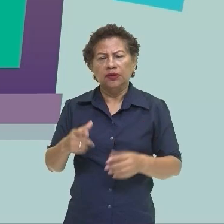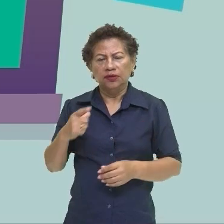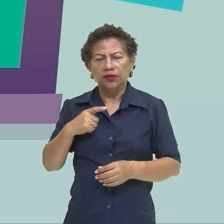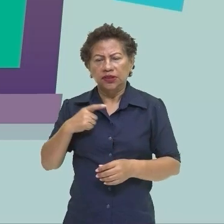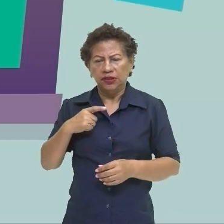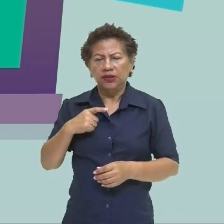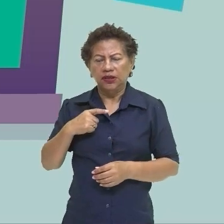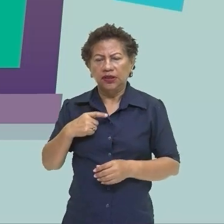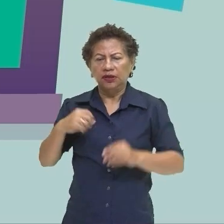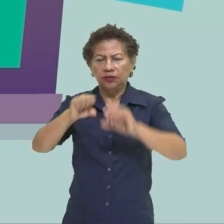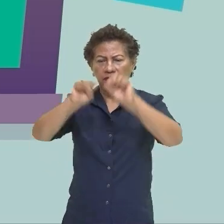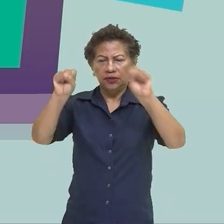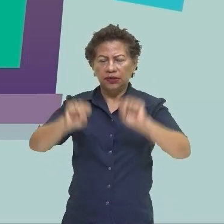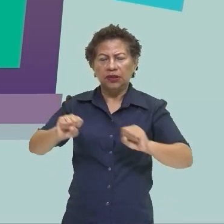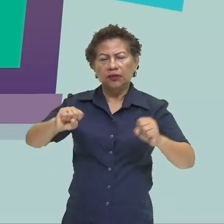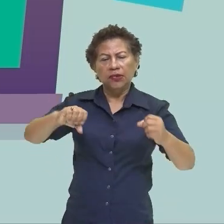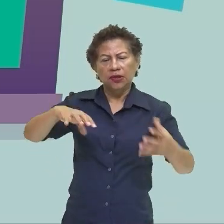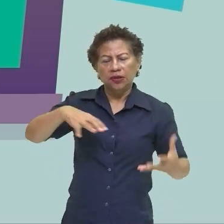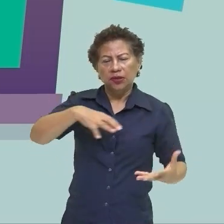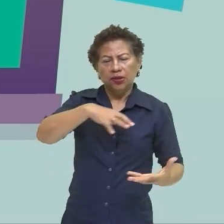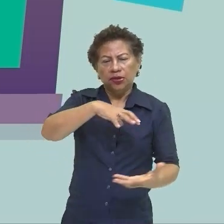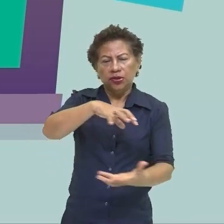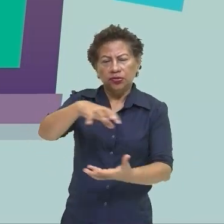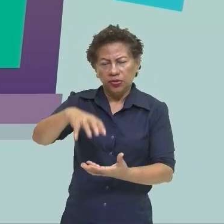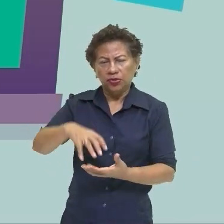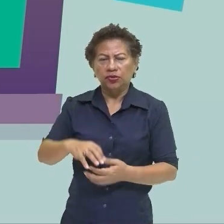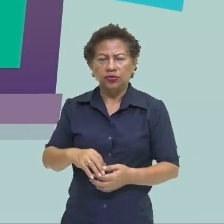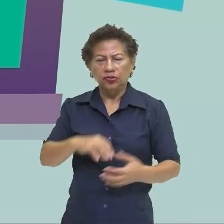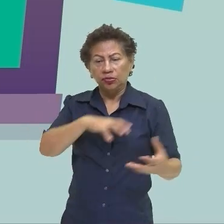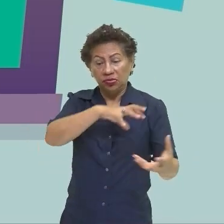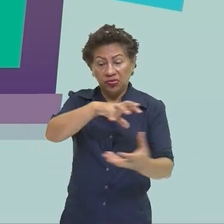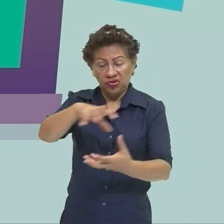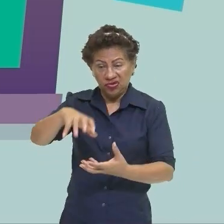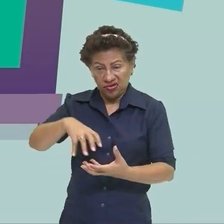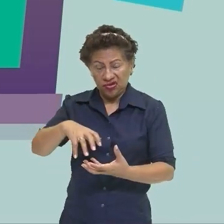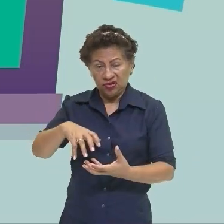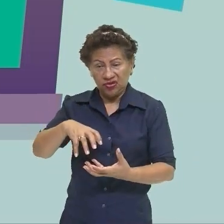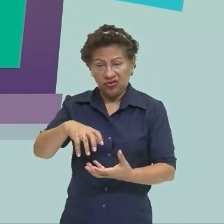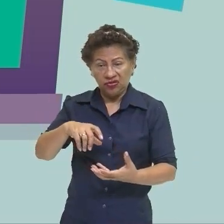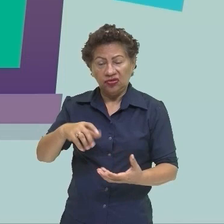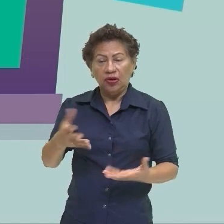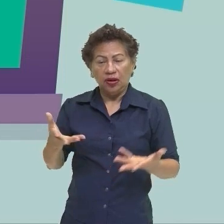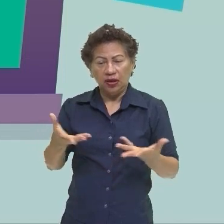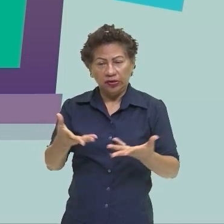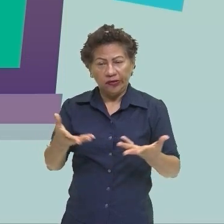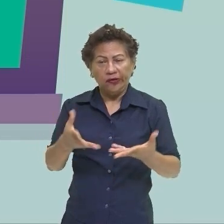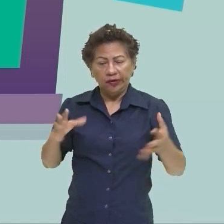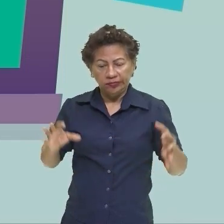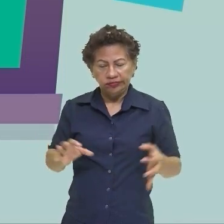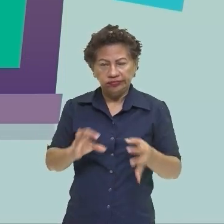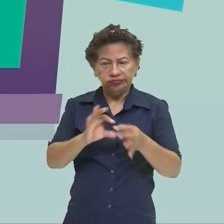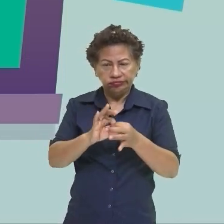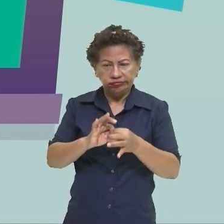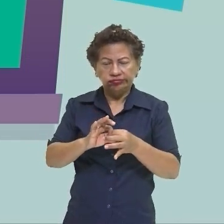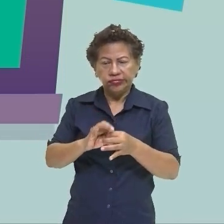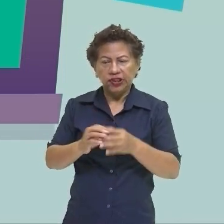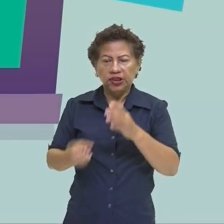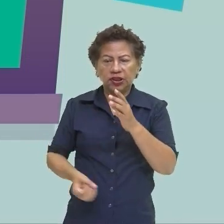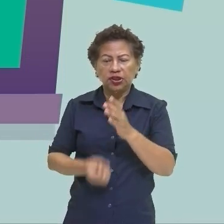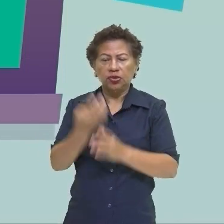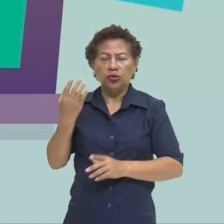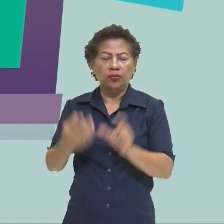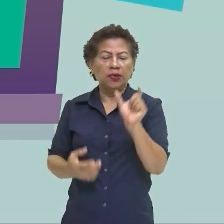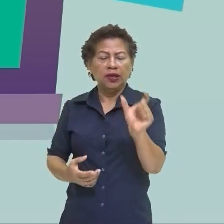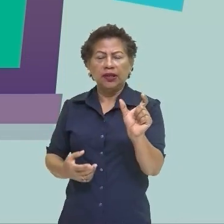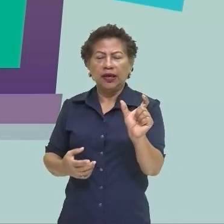Sistema Mundo. Mundo e planeta tornaram-se sinônimos e, por sua vez, são sinônimos de globo, palavra da qual